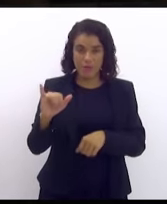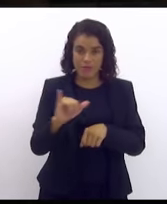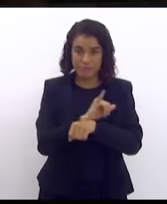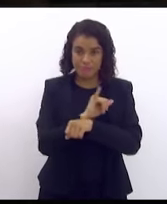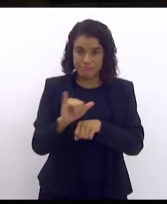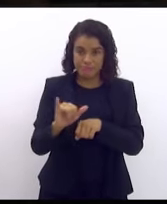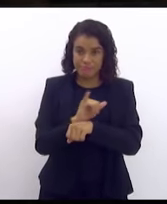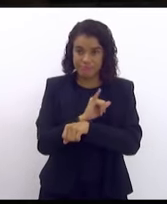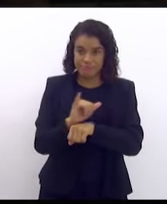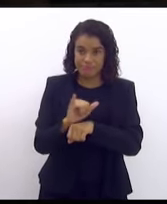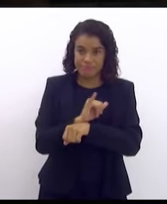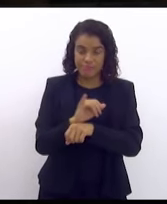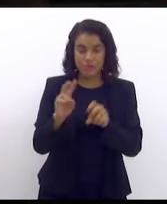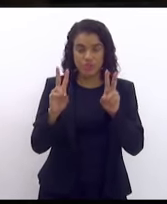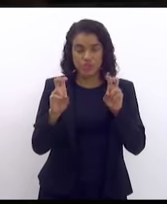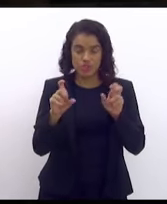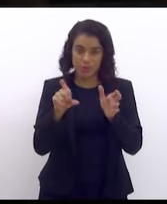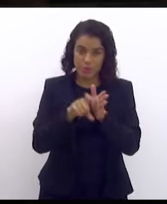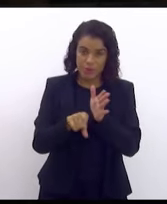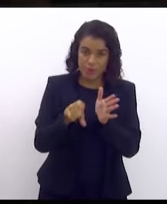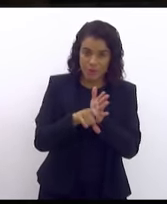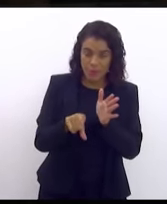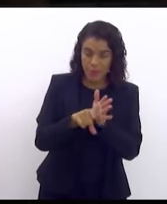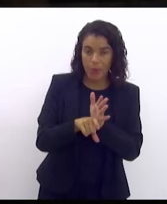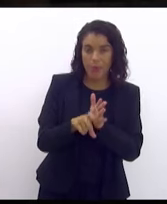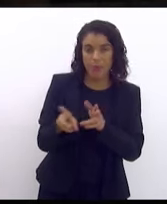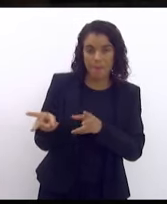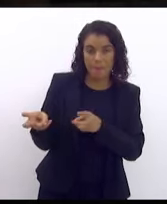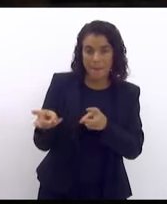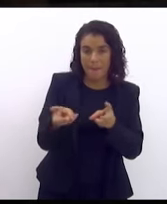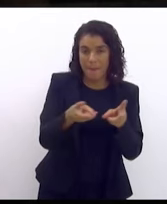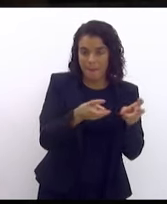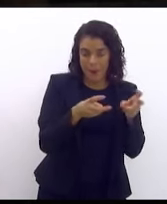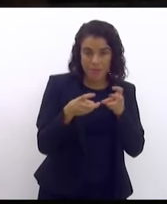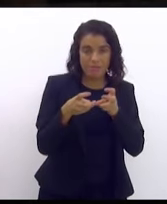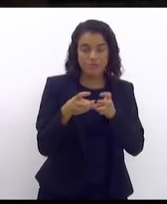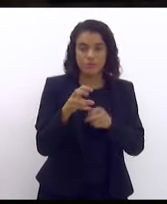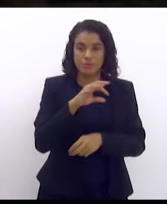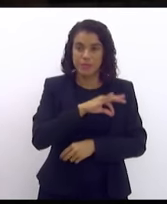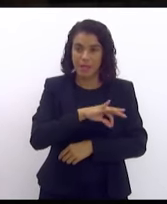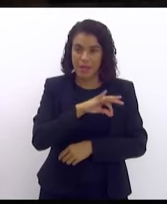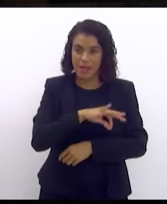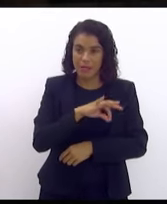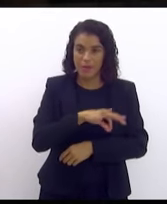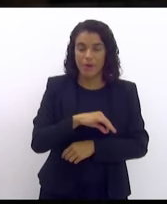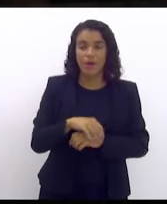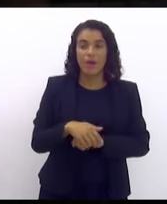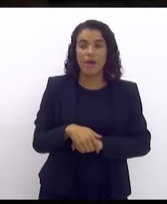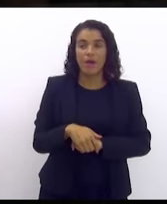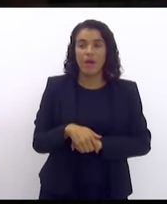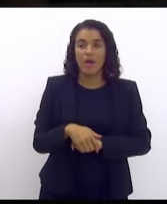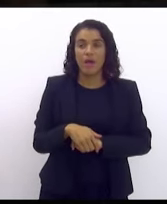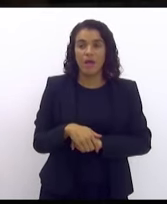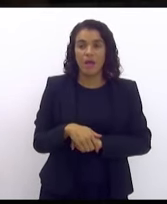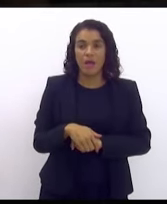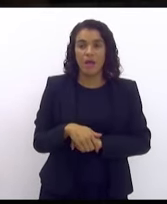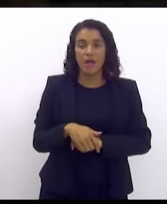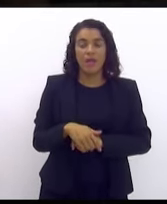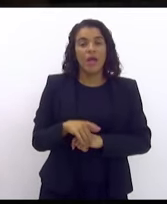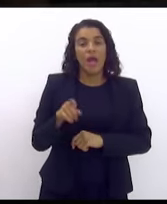importantes sobre o tributo sobre a renda é você taxar as